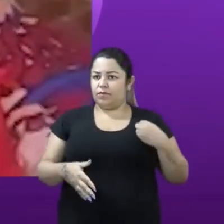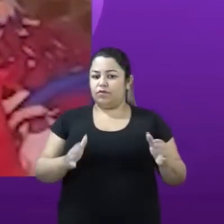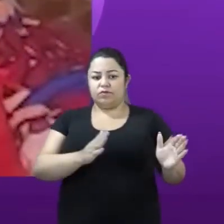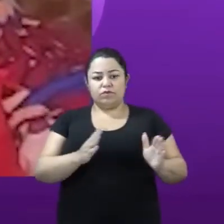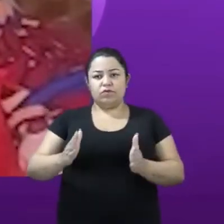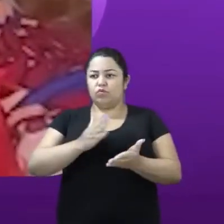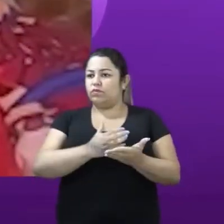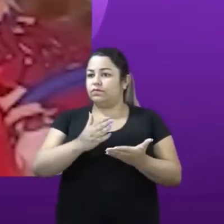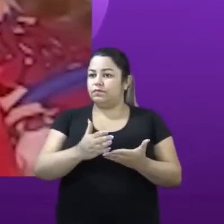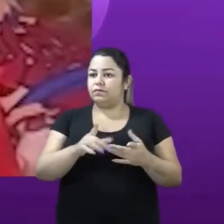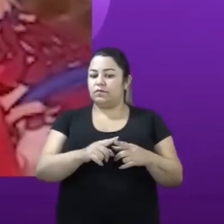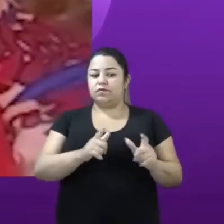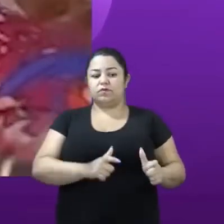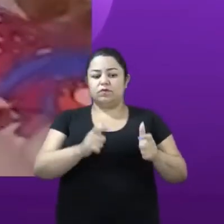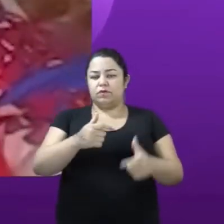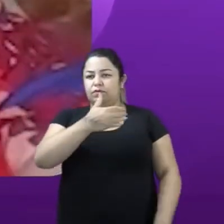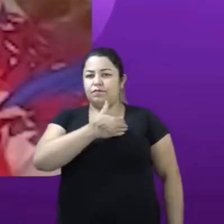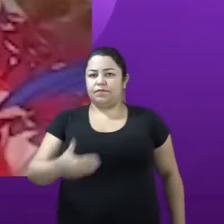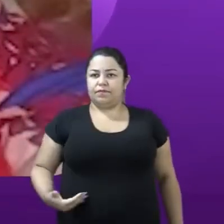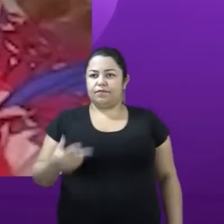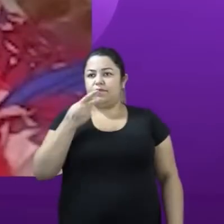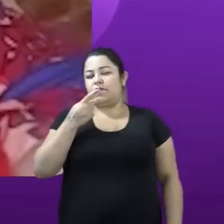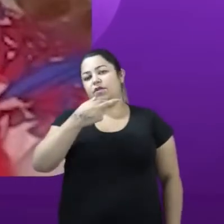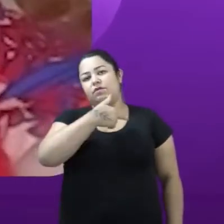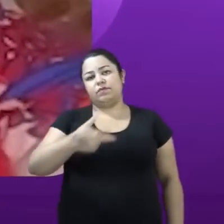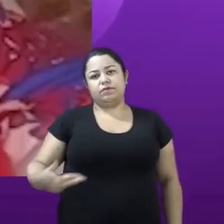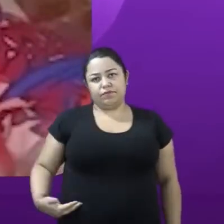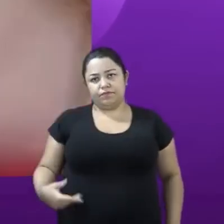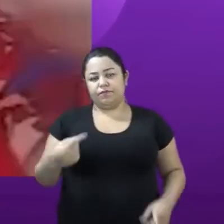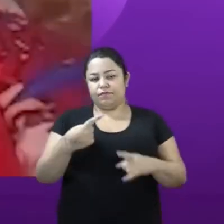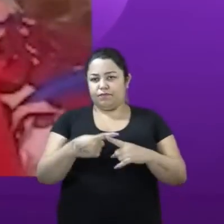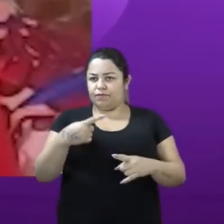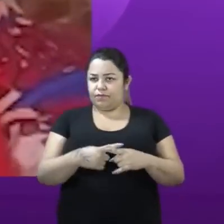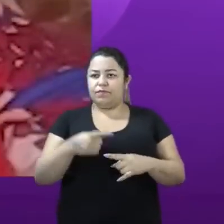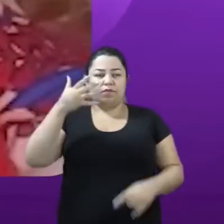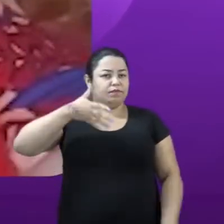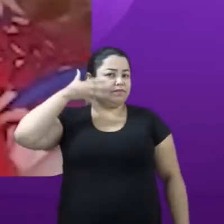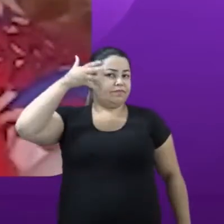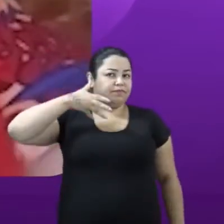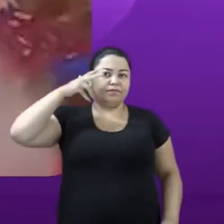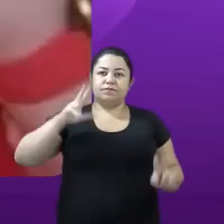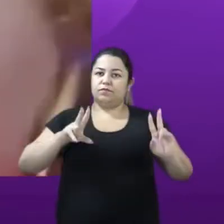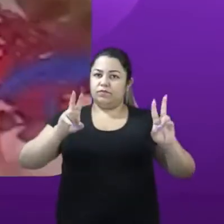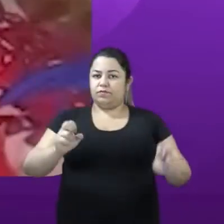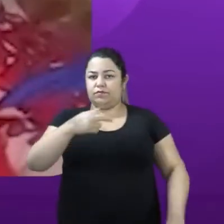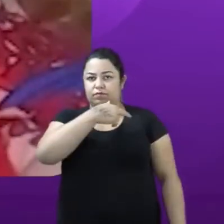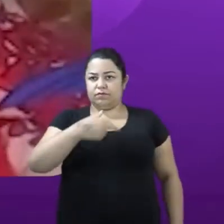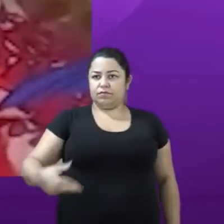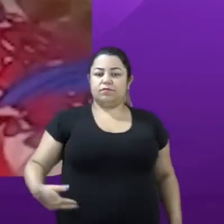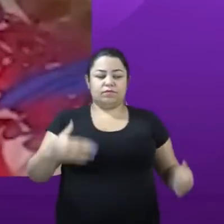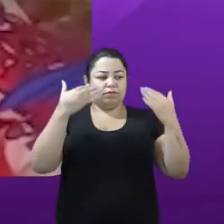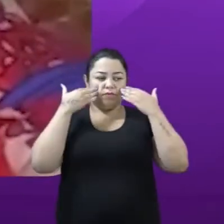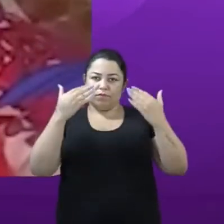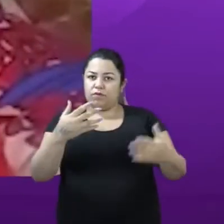que eu vou nesses espaços públicos, falar da minha religião, né? Porque eu dou várias palestras falando sobre a religião, eu faço